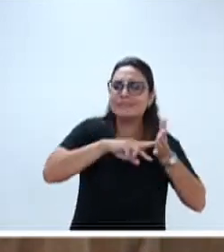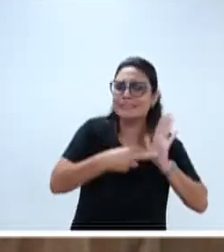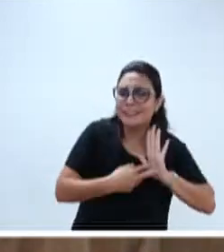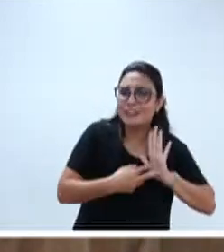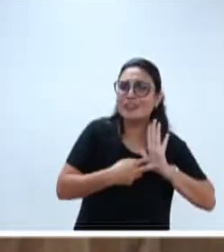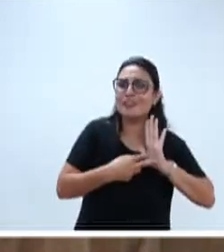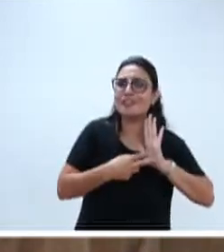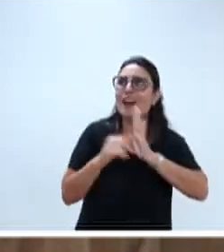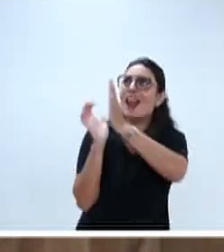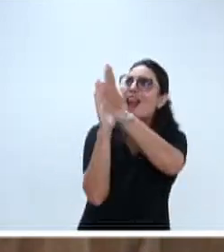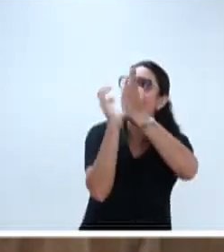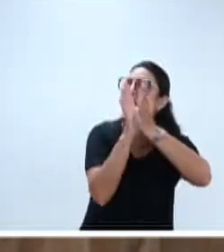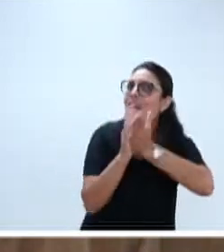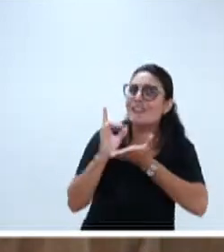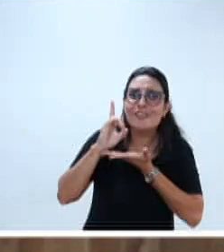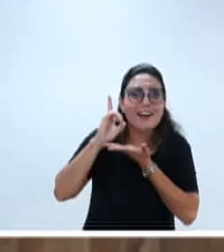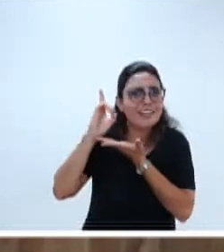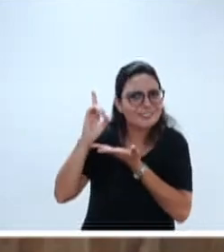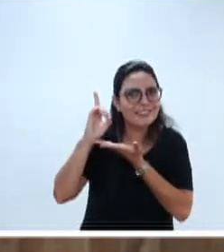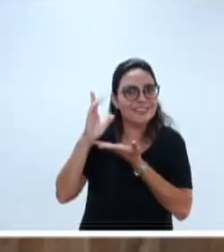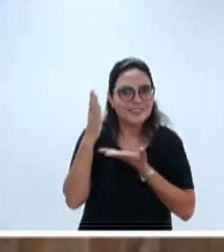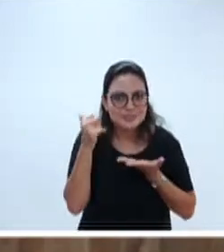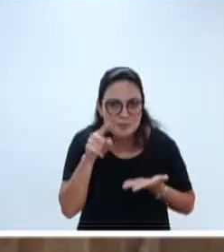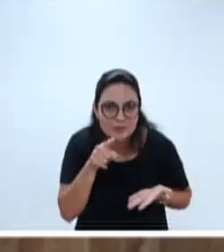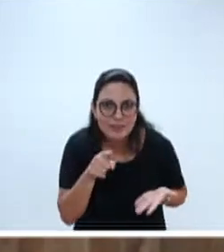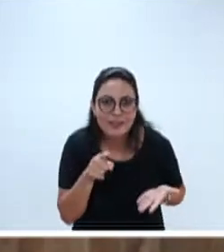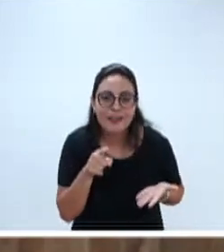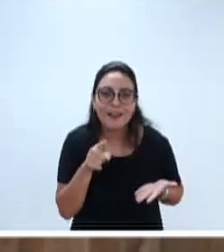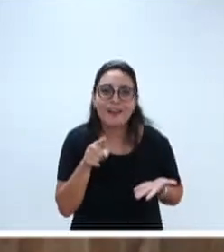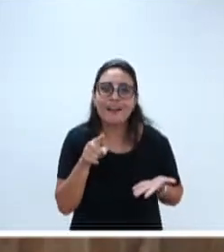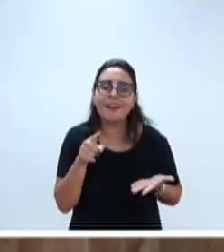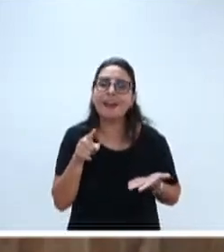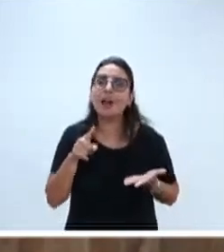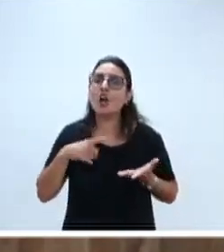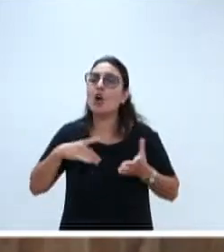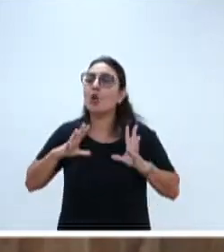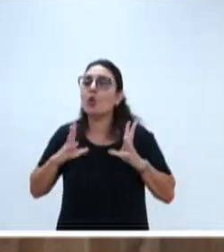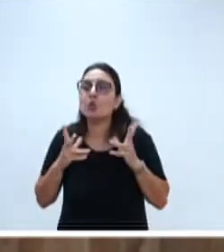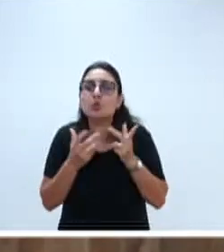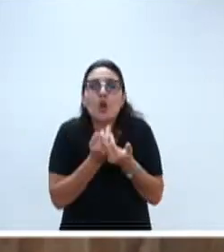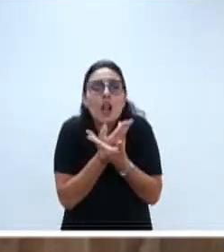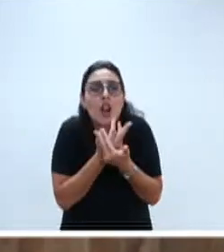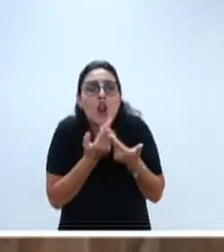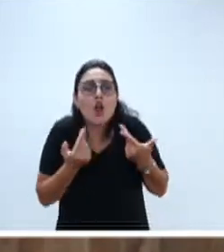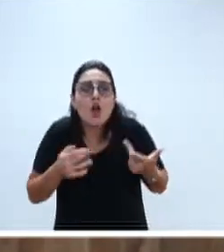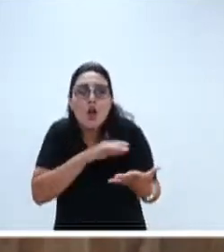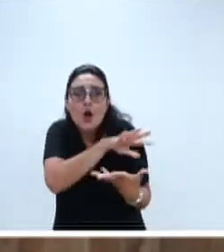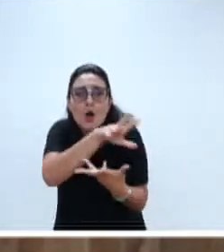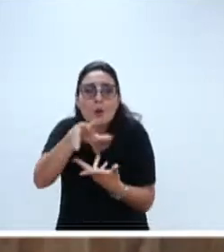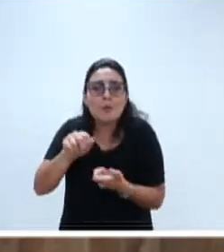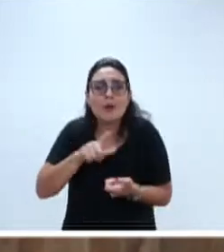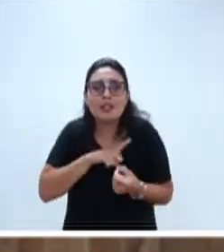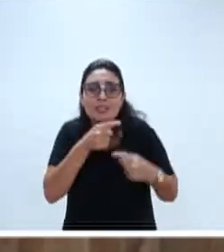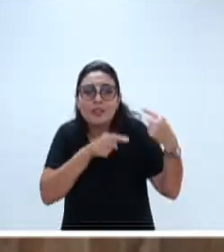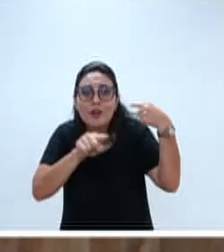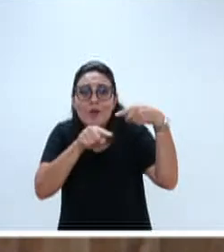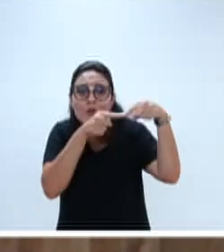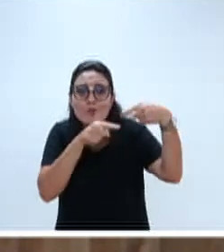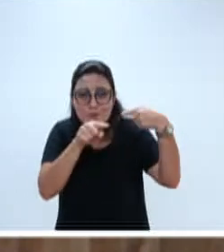né, meu irmão? Como as coisas têm som, como dá para fazer som. E todos esses sons, eles deveriam